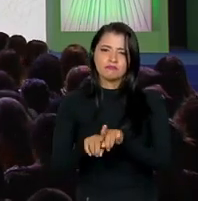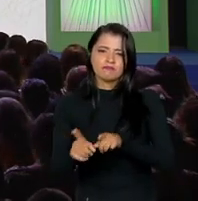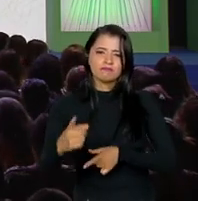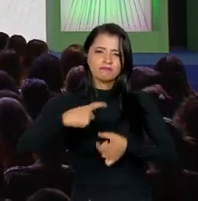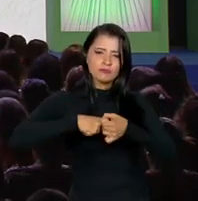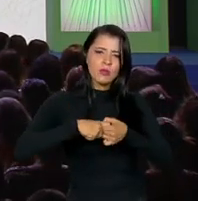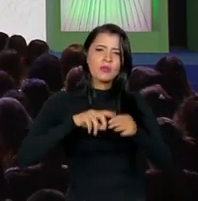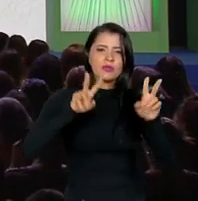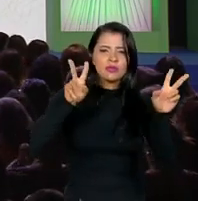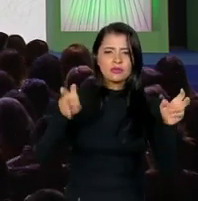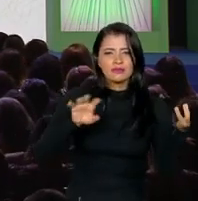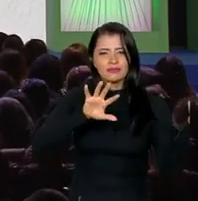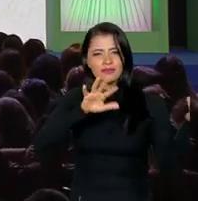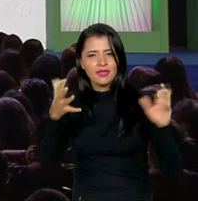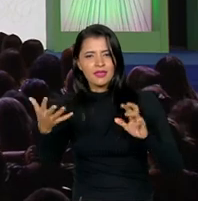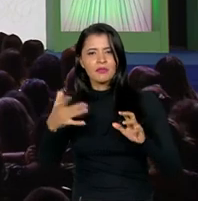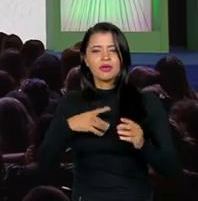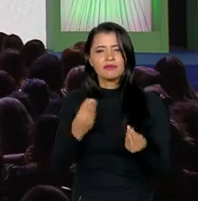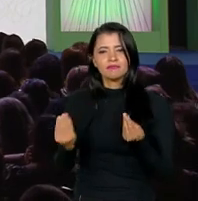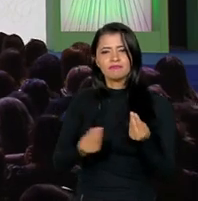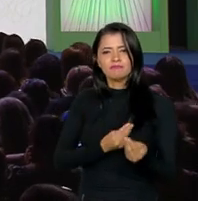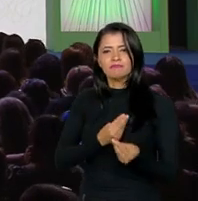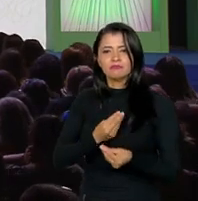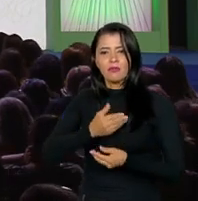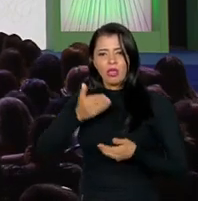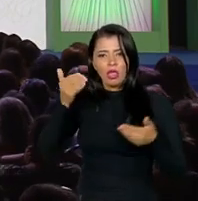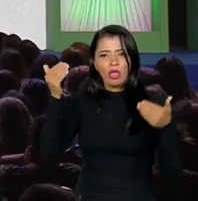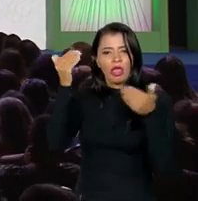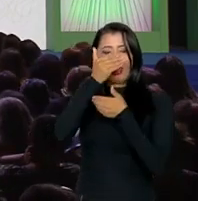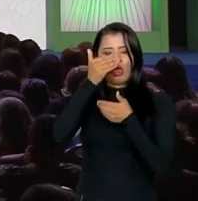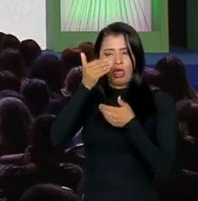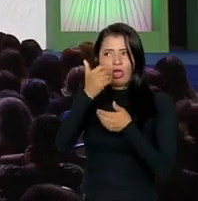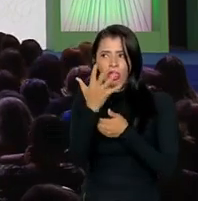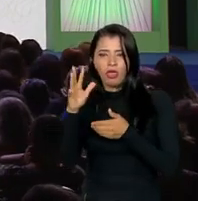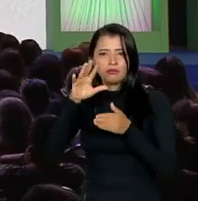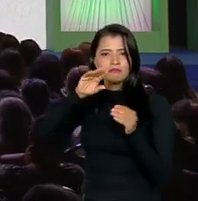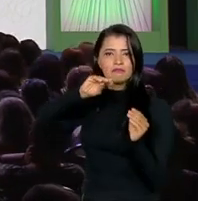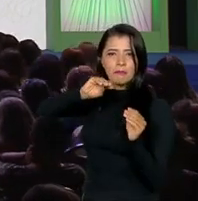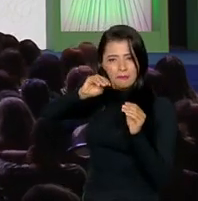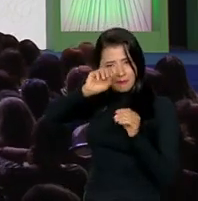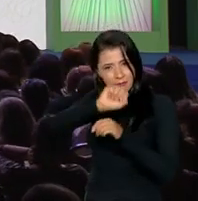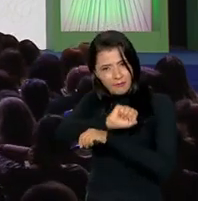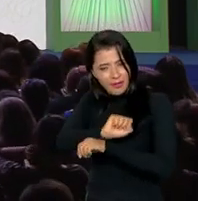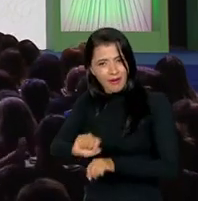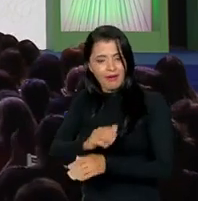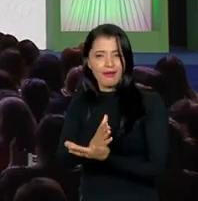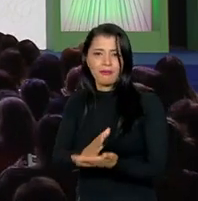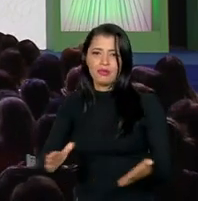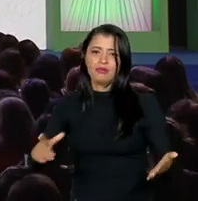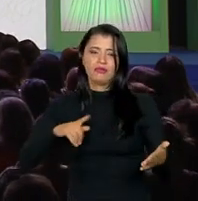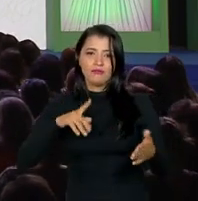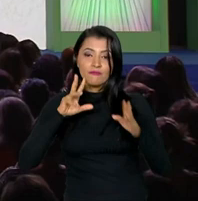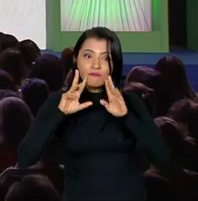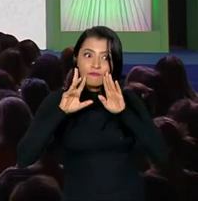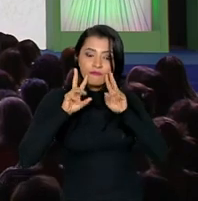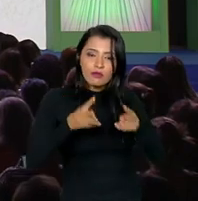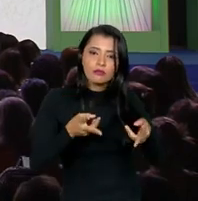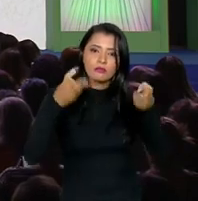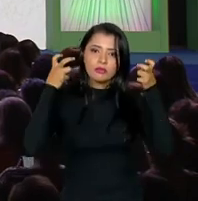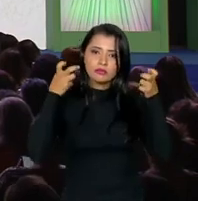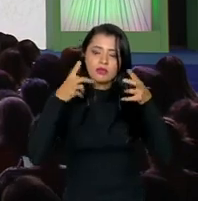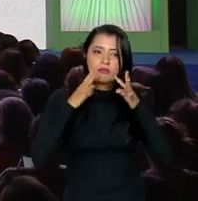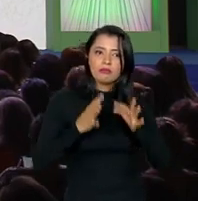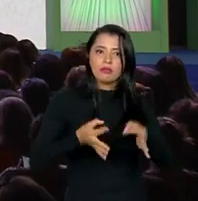pauta climática, né, abandonando o negacionismo climático, voltou para um projeto de desenvolvimento